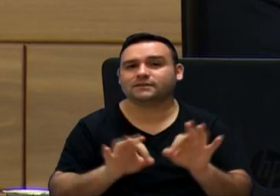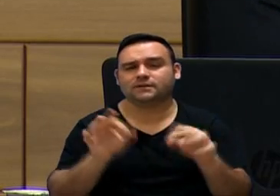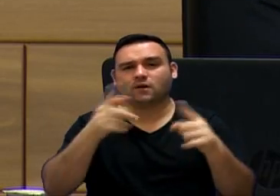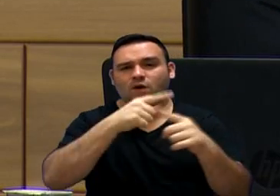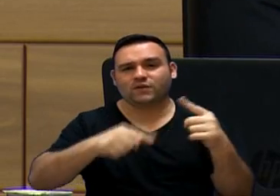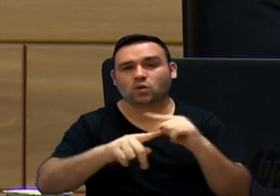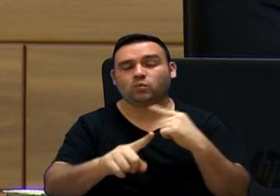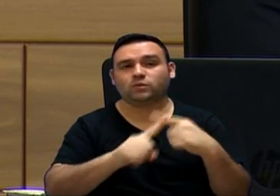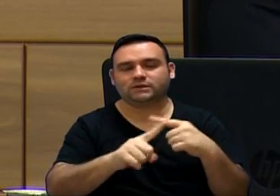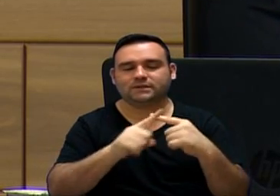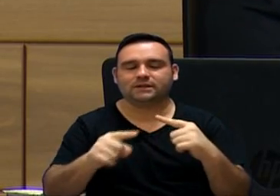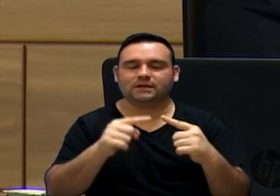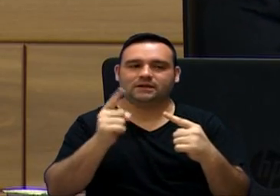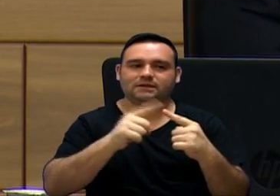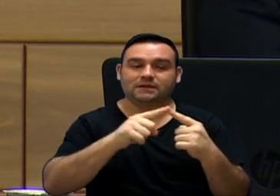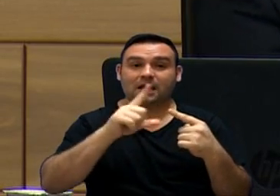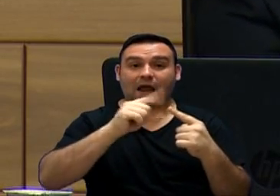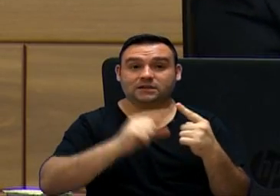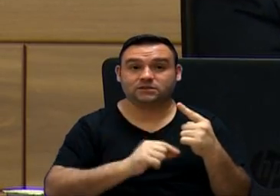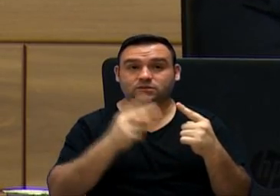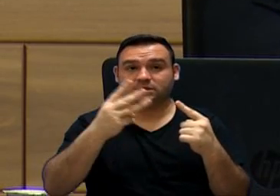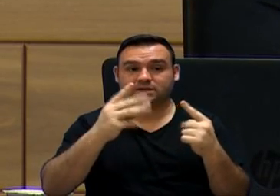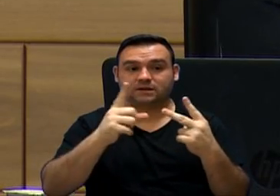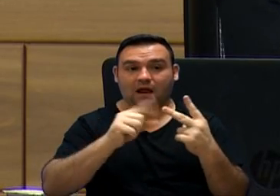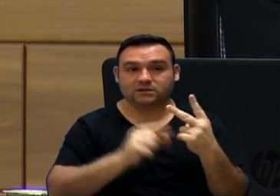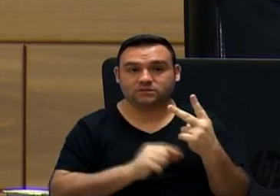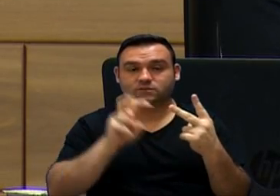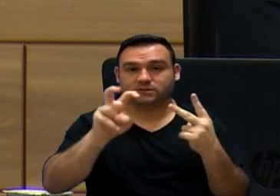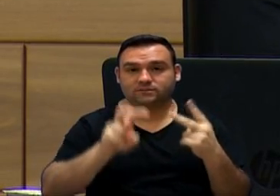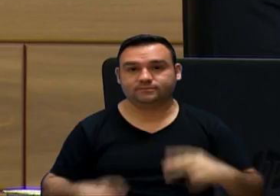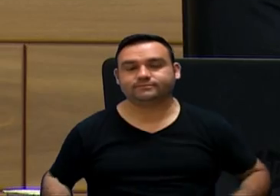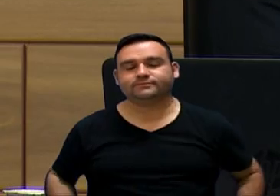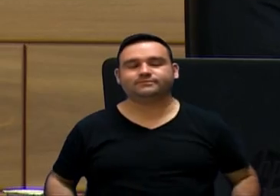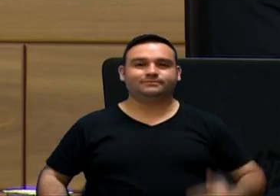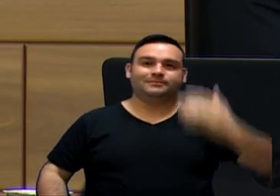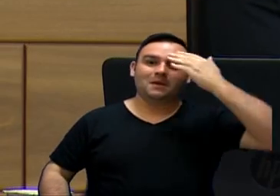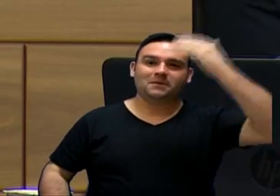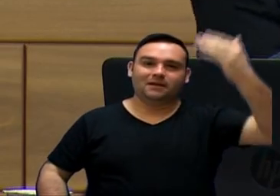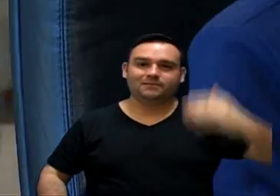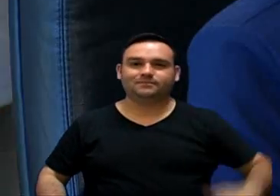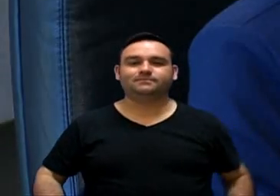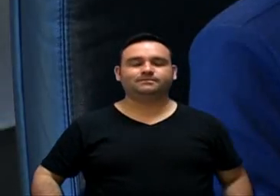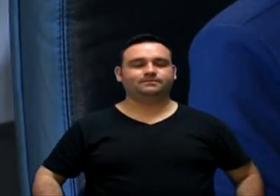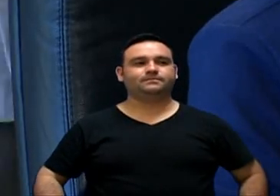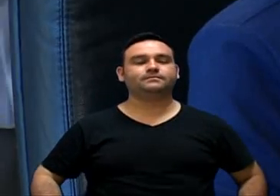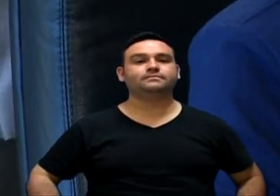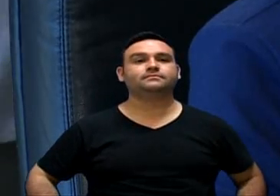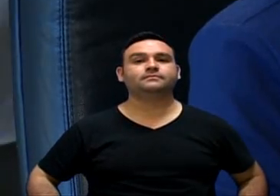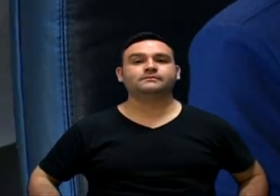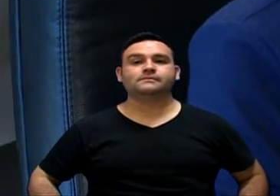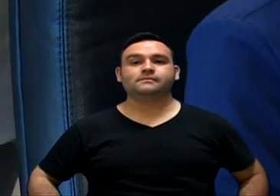veto para derrubar os dois, a questão do artigo 3º e o artigo 5º. Obrigado, vereadora.